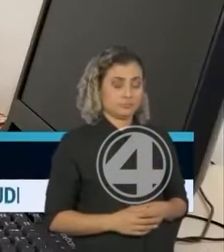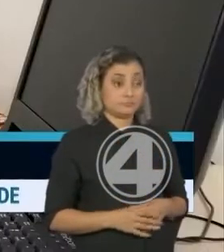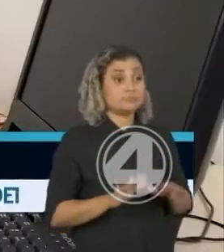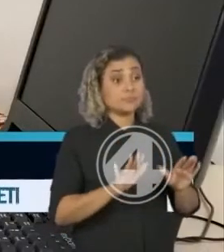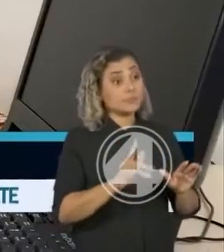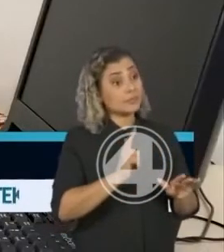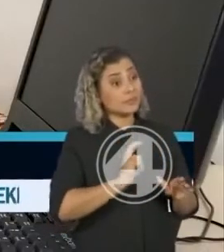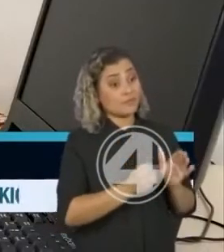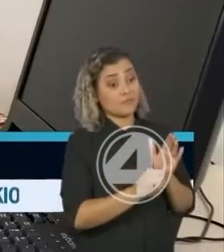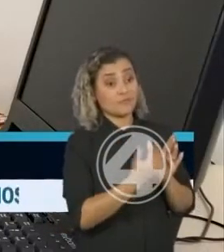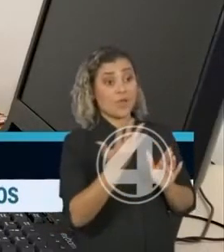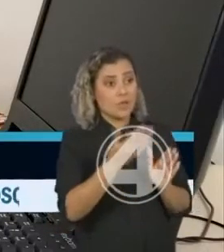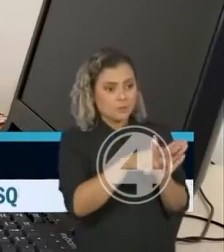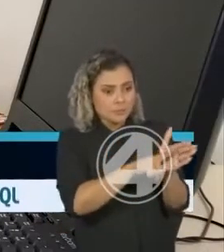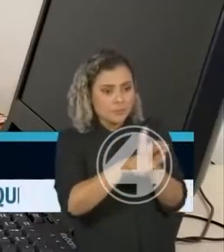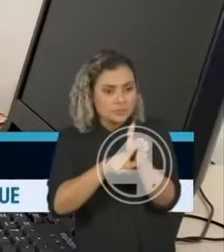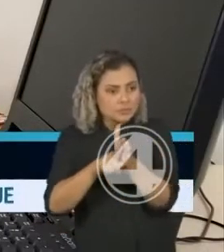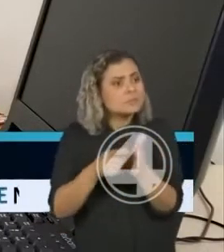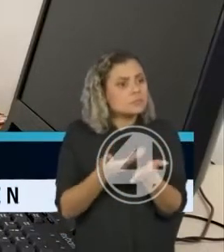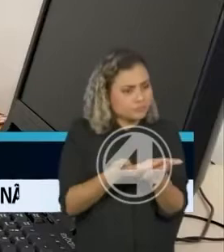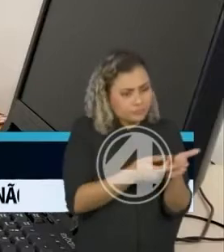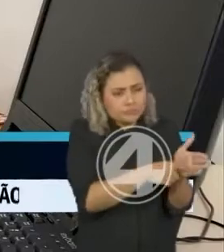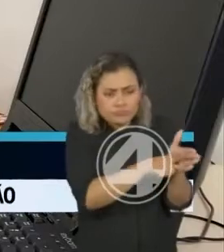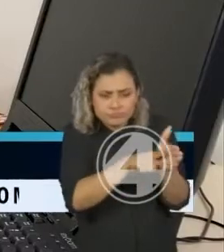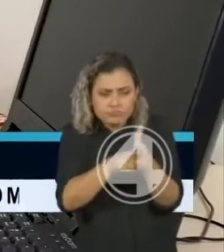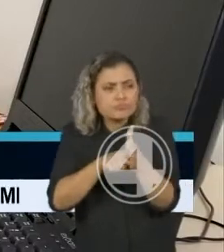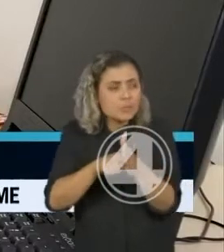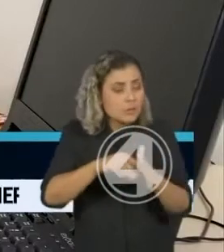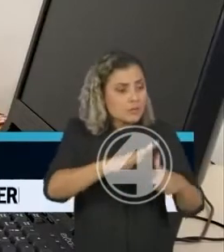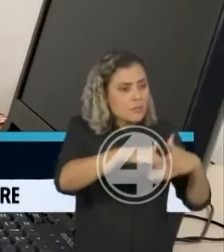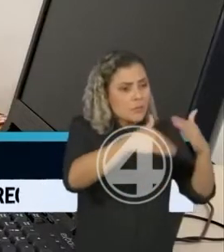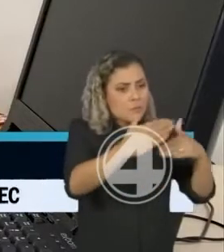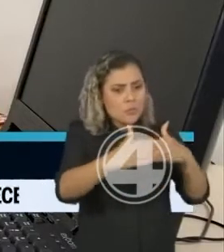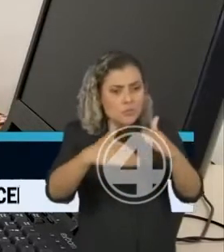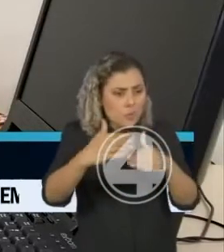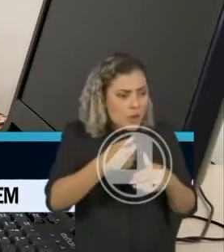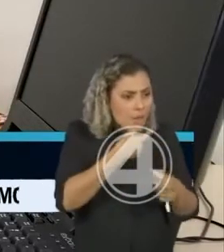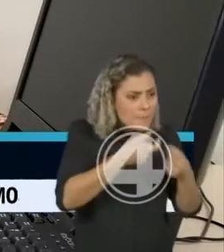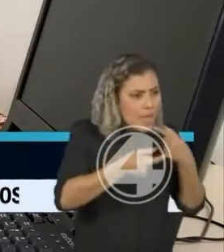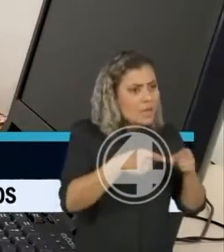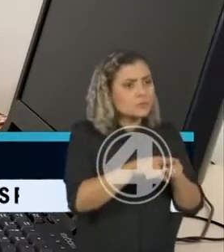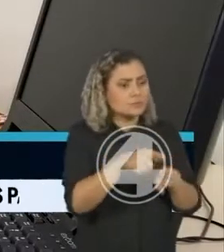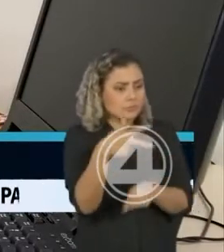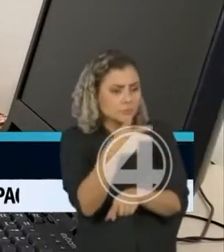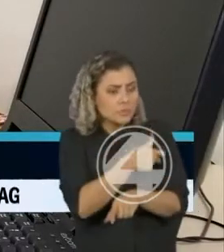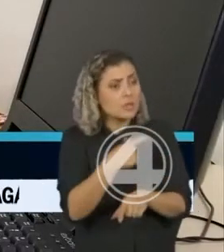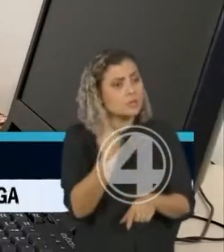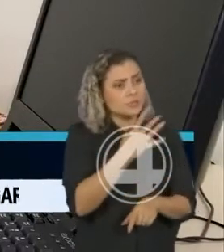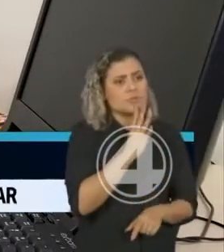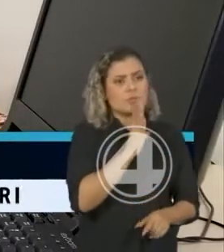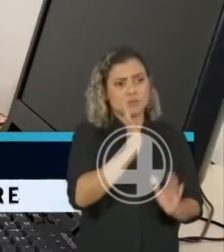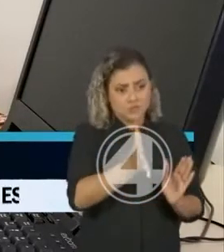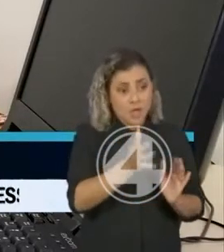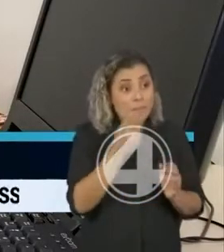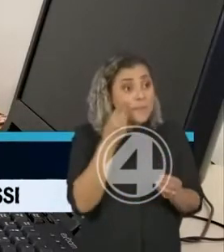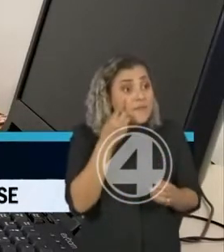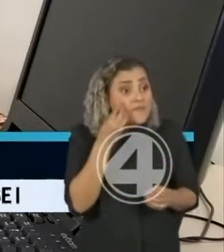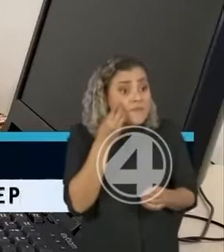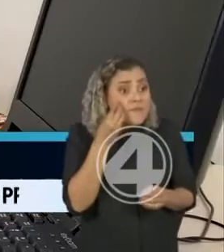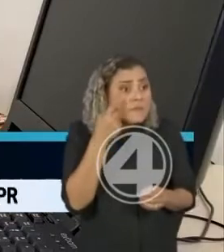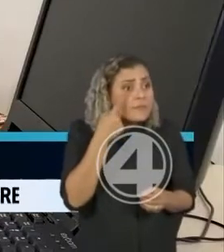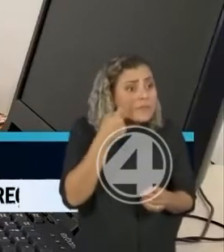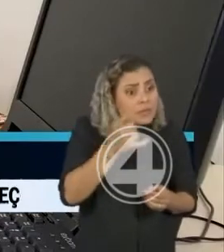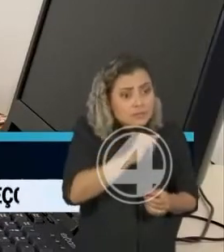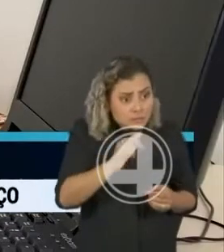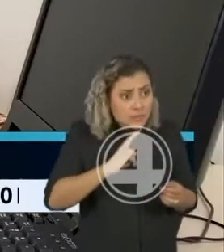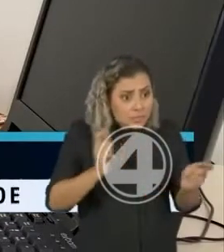existem vários estudos sendo feitos para desenvolver novos medicamentos ou mesmo medicamento que a gente já conhece para ver se tem